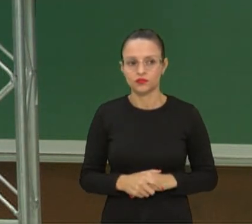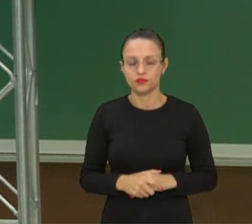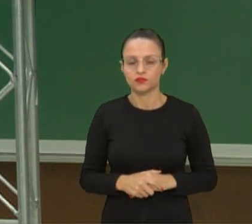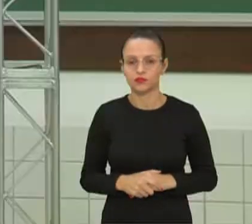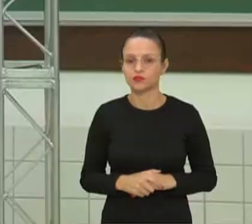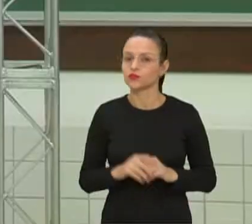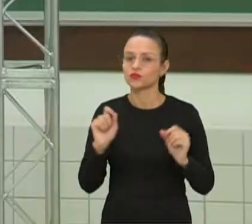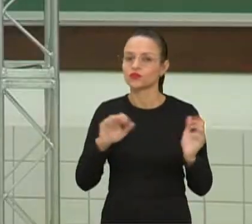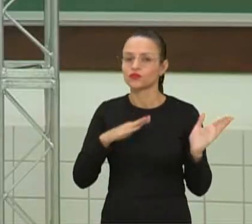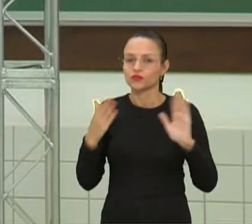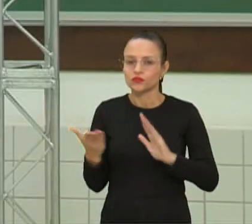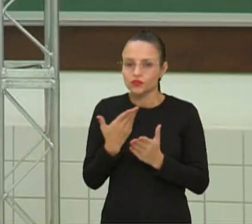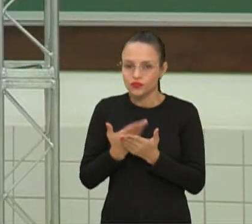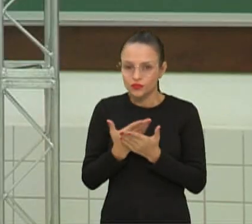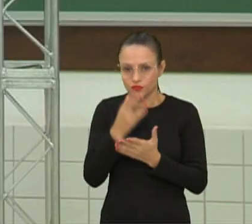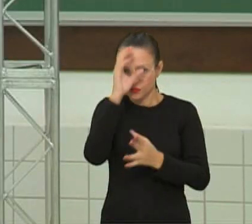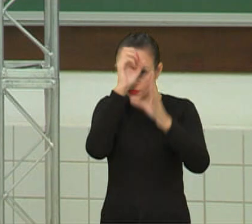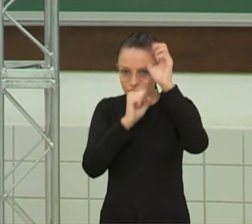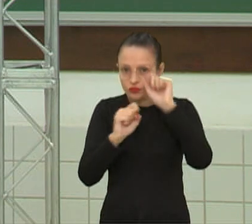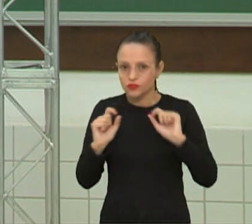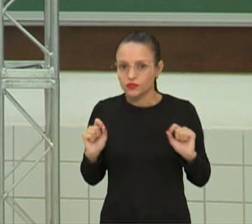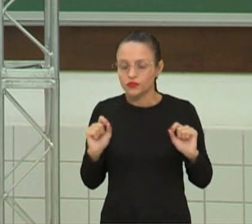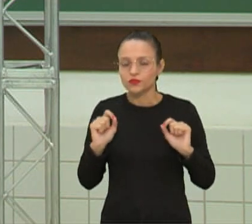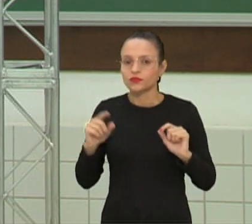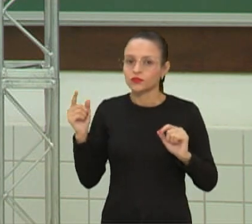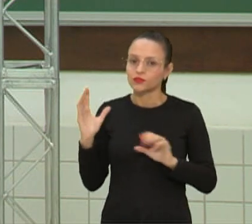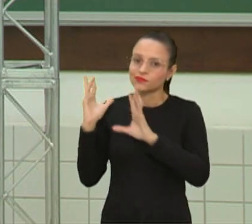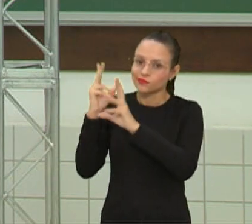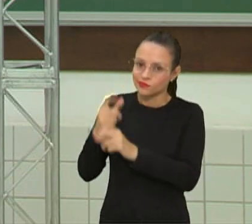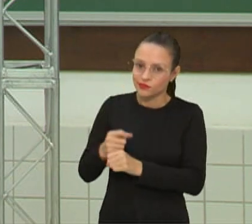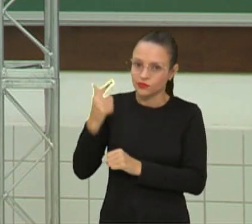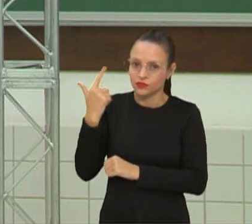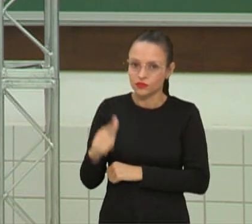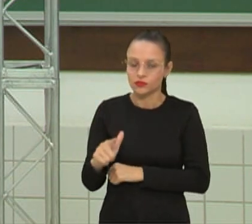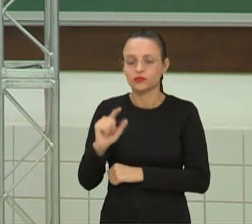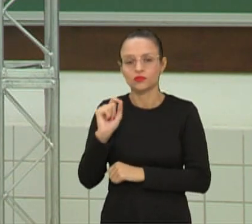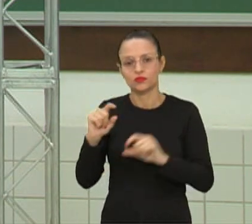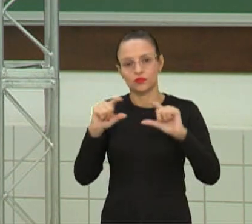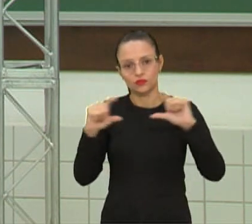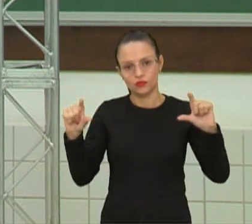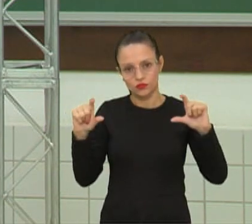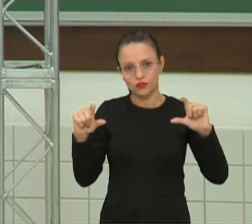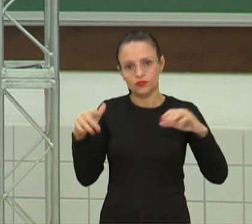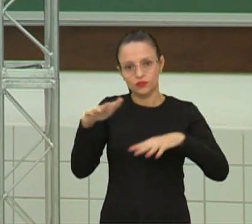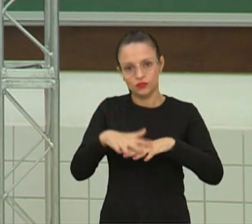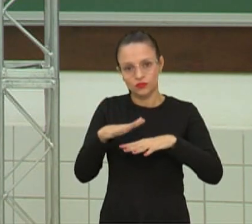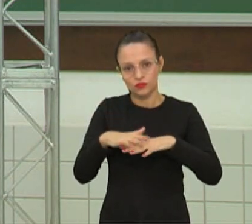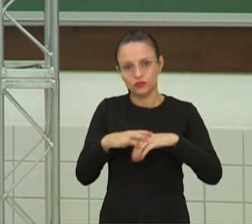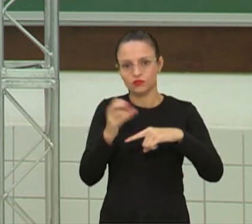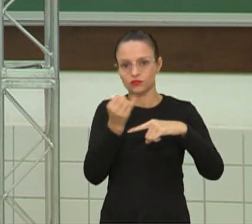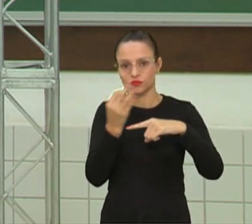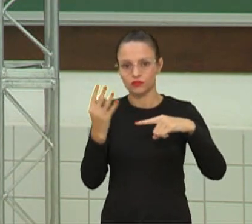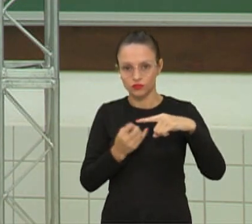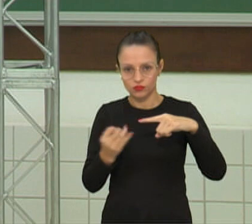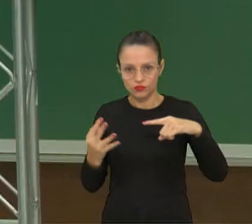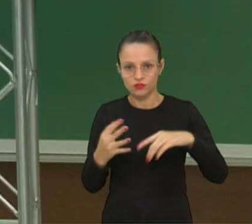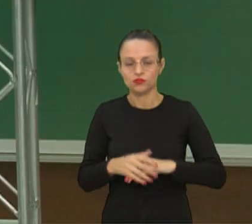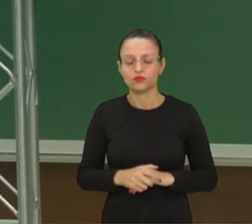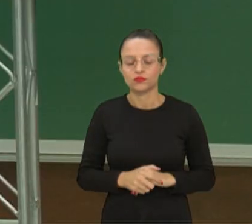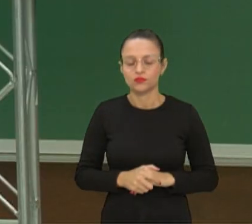E daí o que a gente viu na aula de hoje? Hoje nós retomamos as equações com denominadores, as equações com coeficientes fracionários, certo?